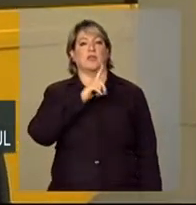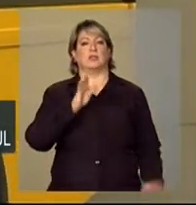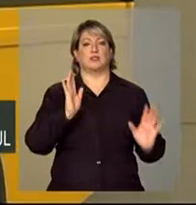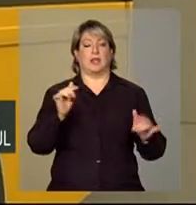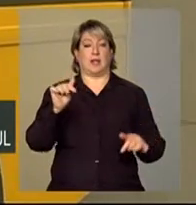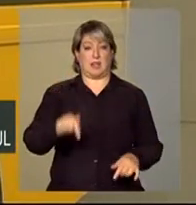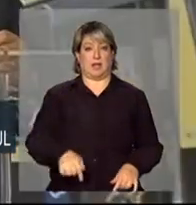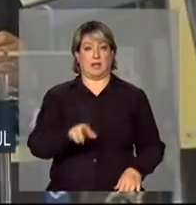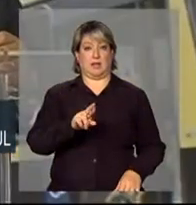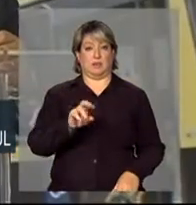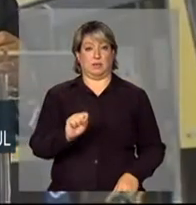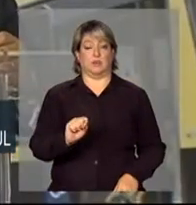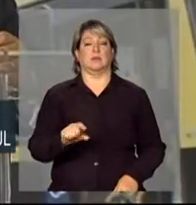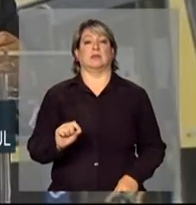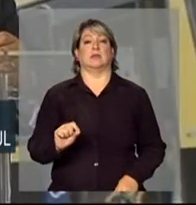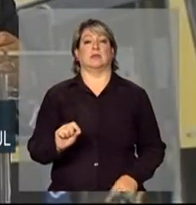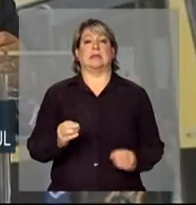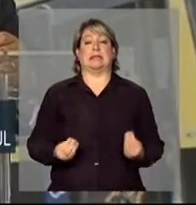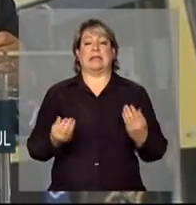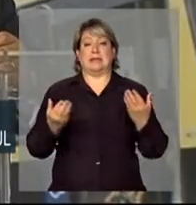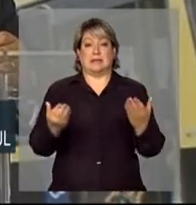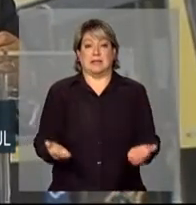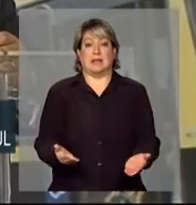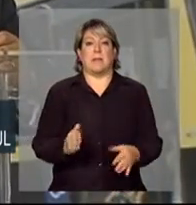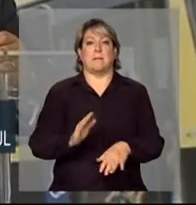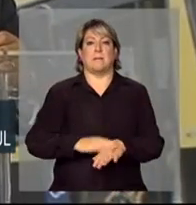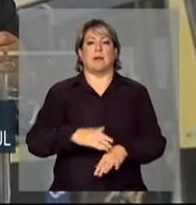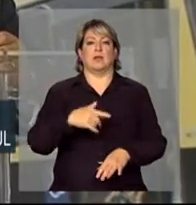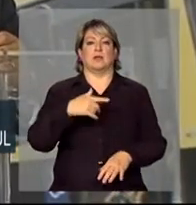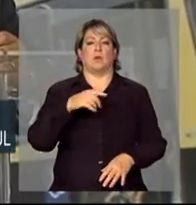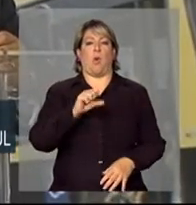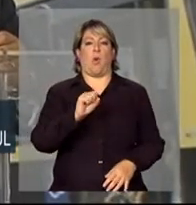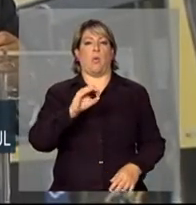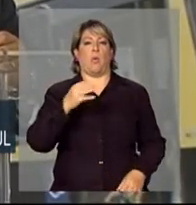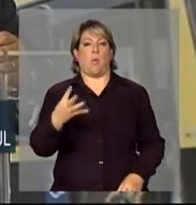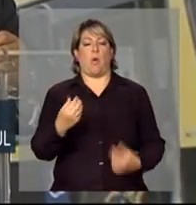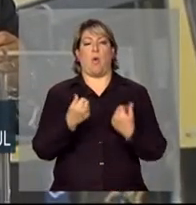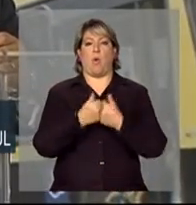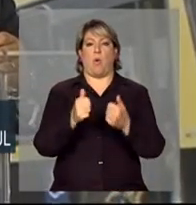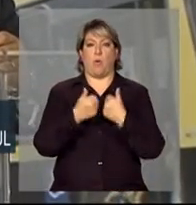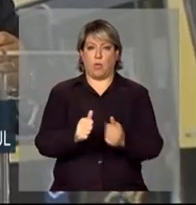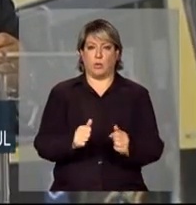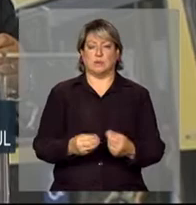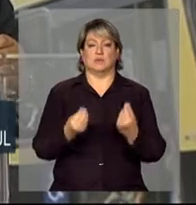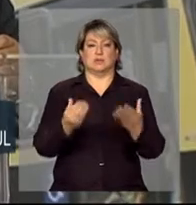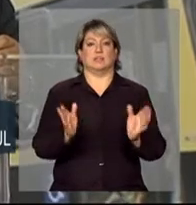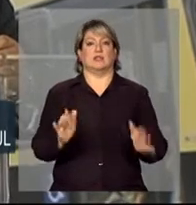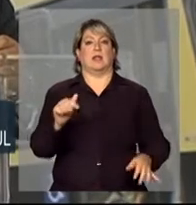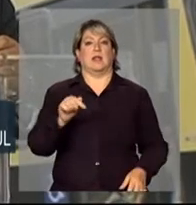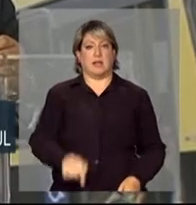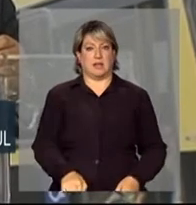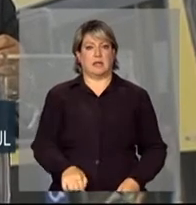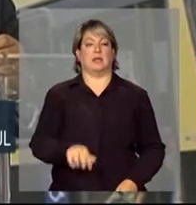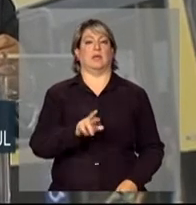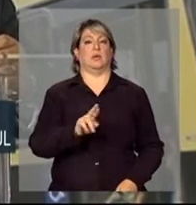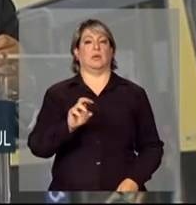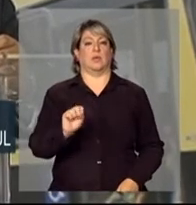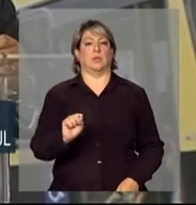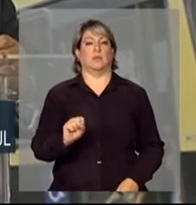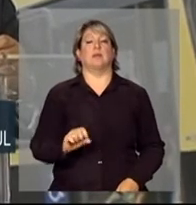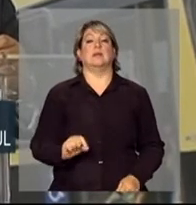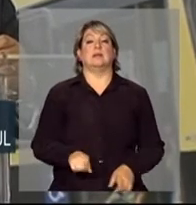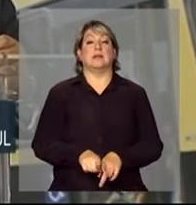Grande do Sul, entregar mais de 804 ônibus, veículos, para o Rio Grande do Sul, com